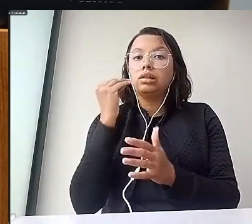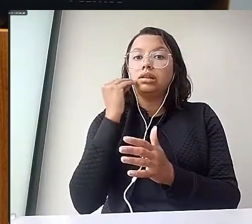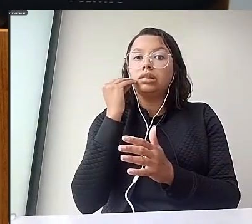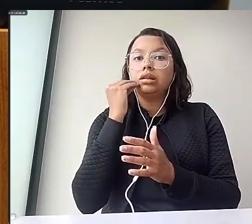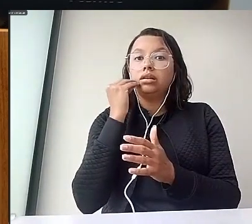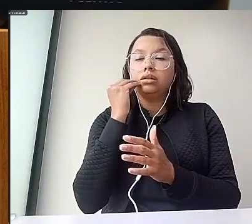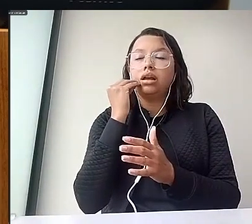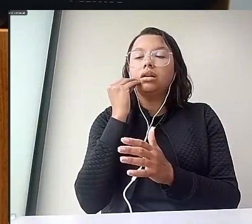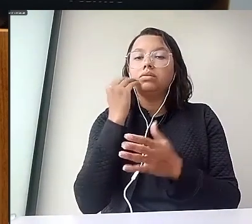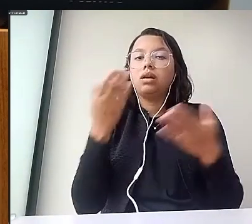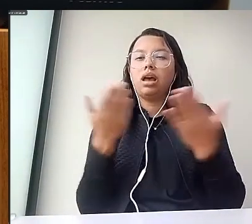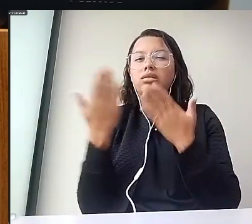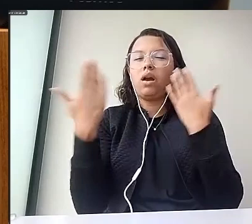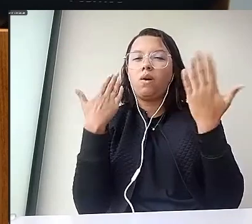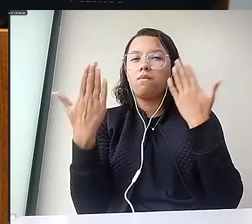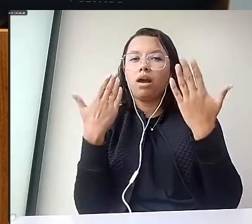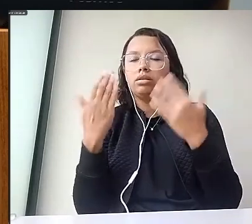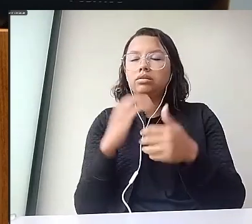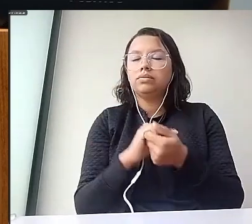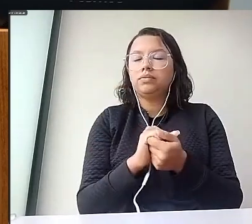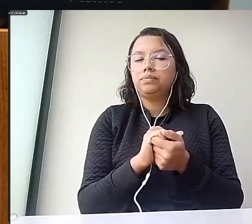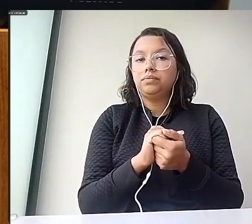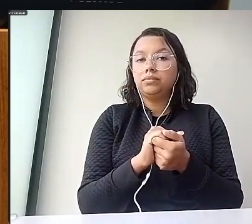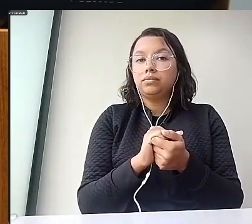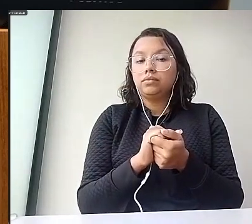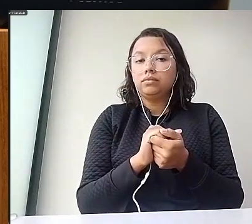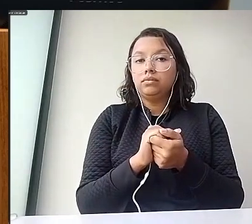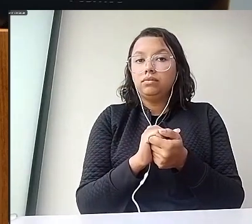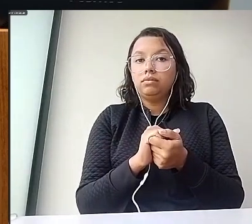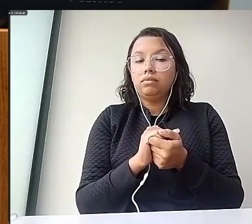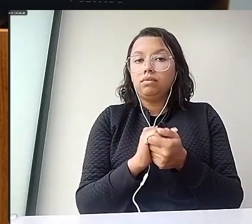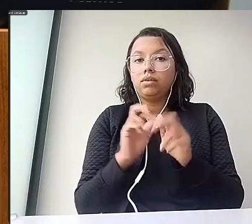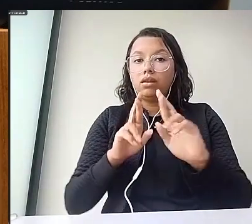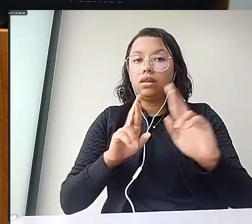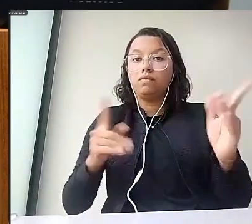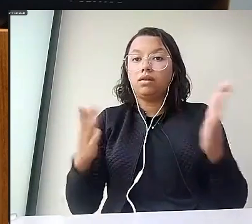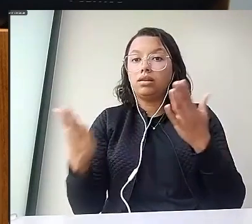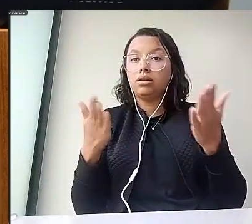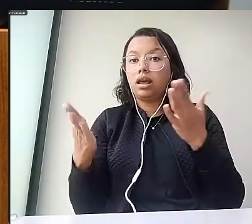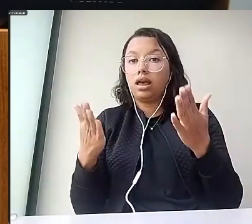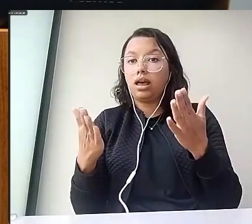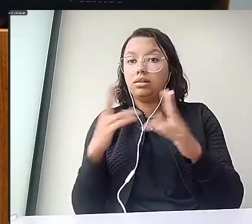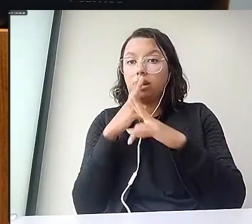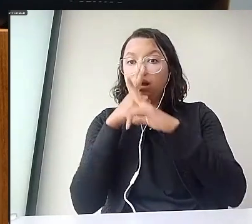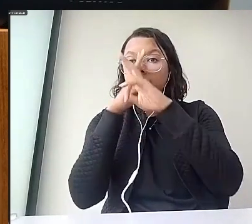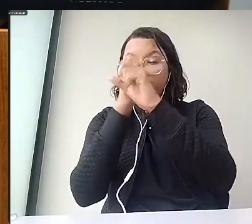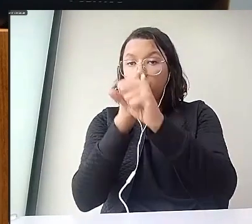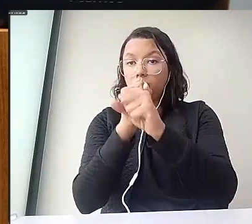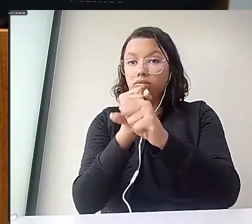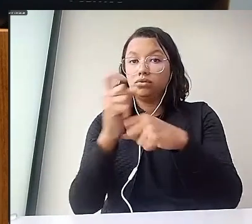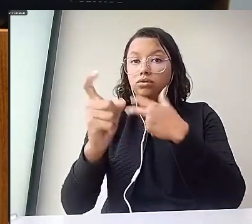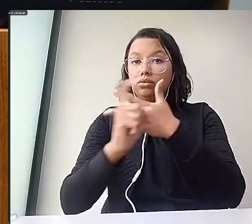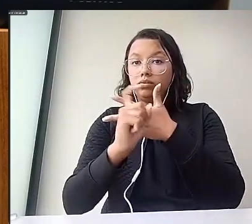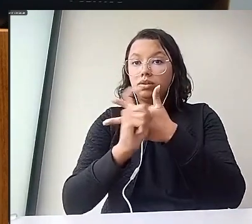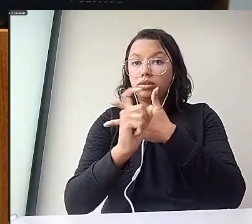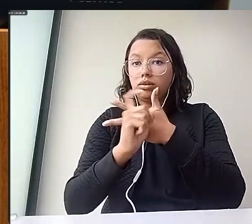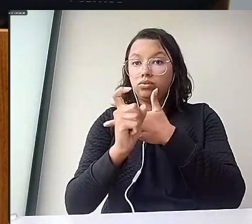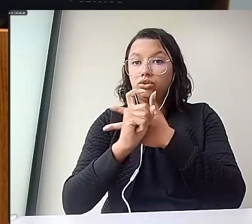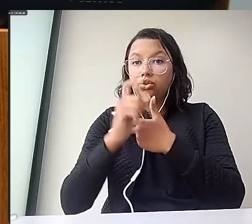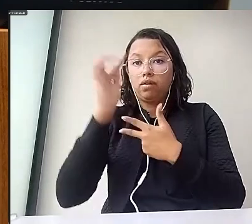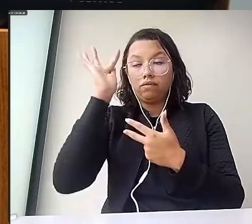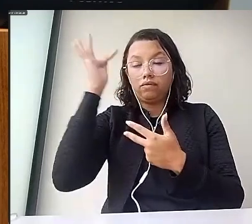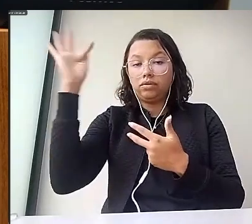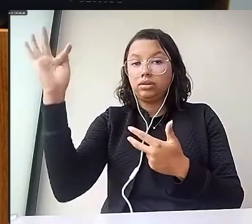comparação, a diferença entre a força do executivo francês, né,